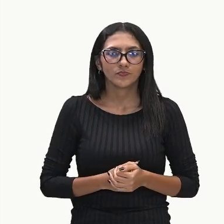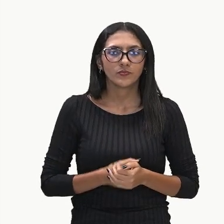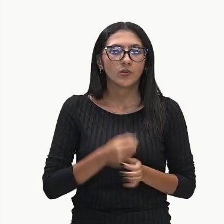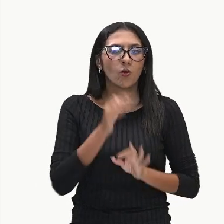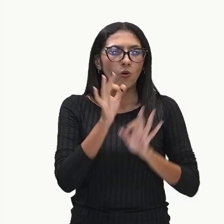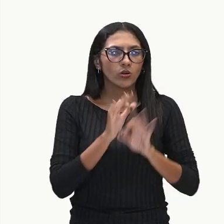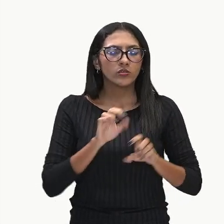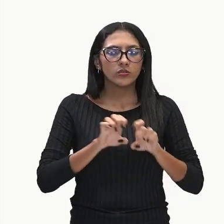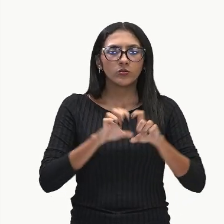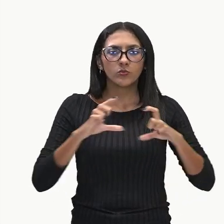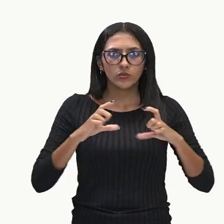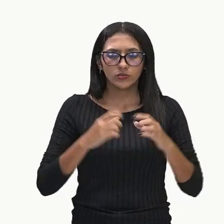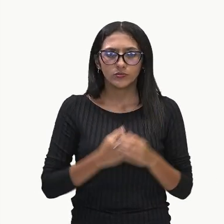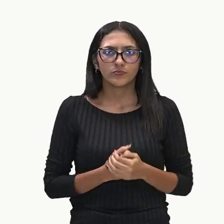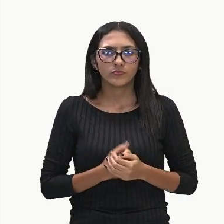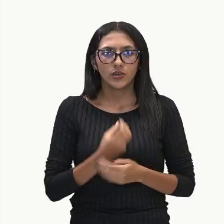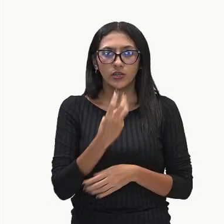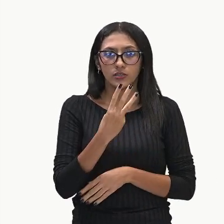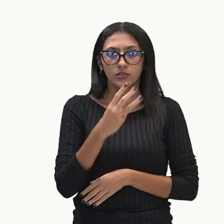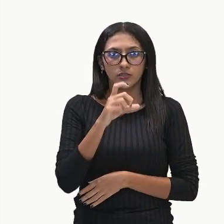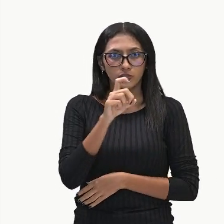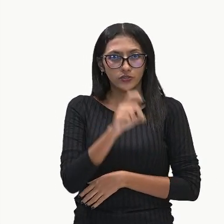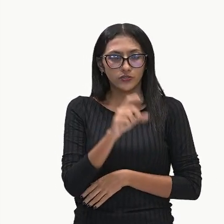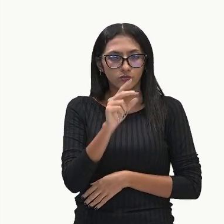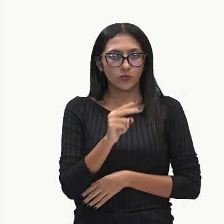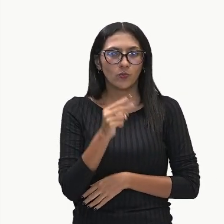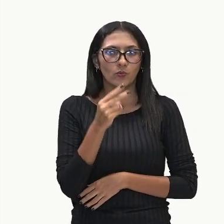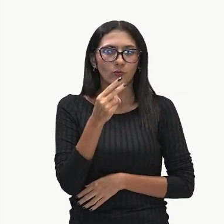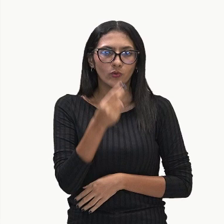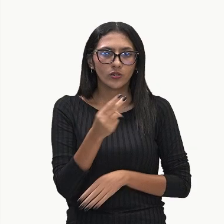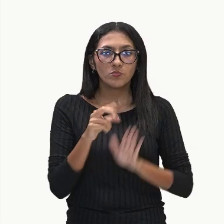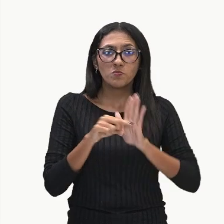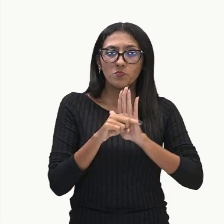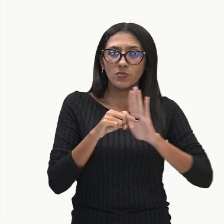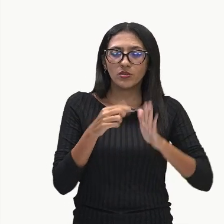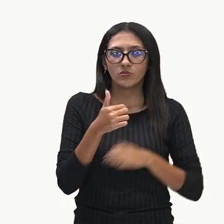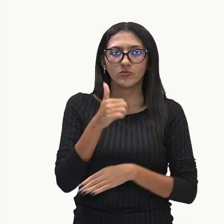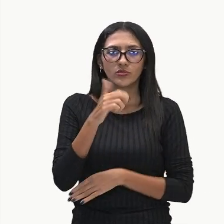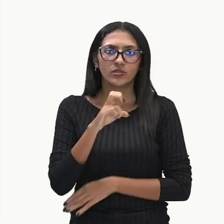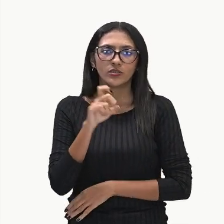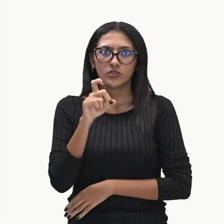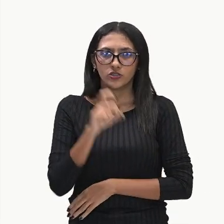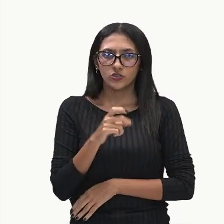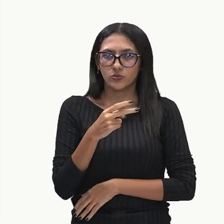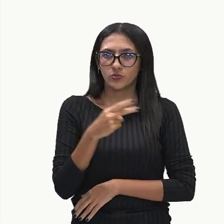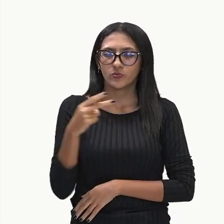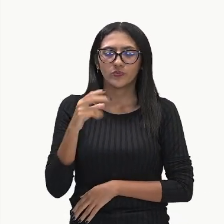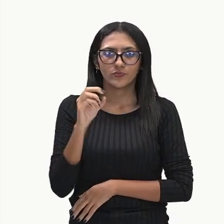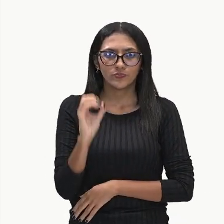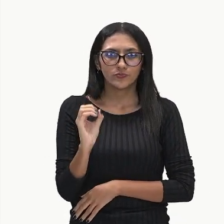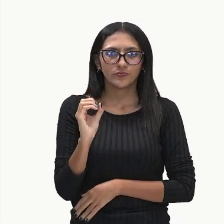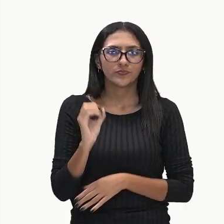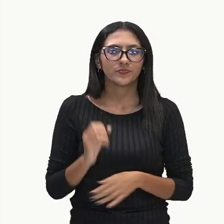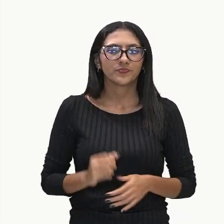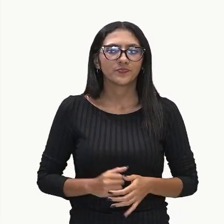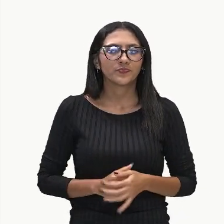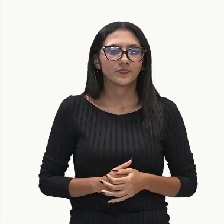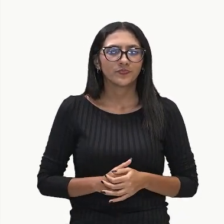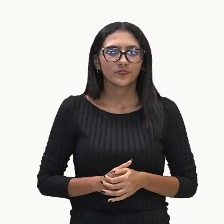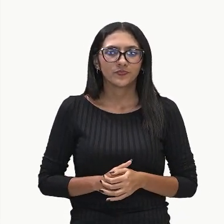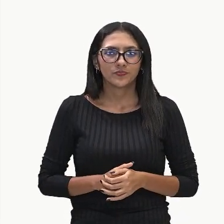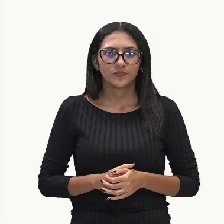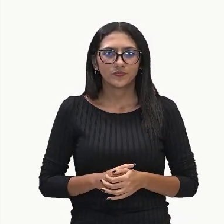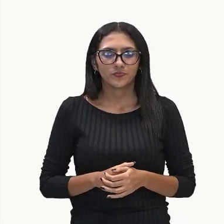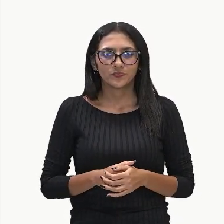equação 3x² menos 15x igual a zero. Então, antes de nós passarmos aí para as etapas